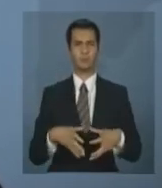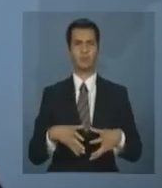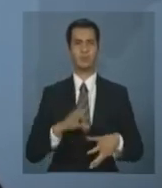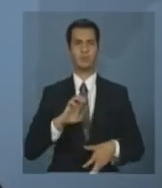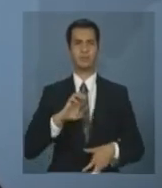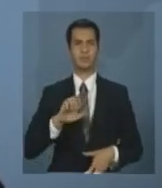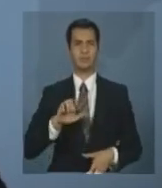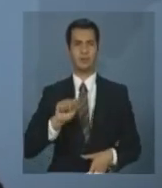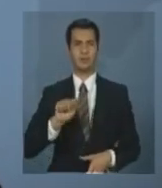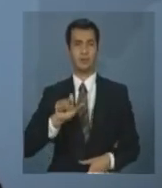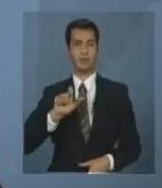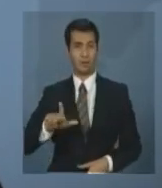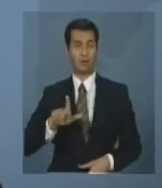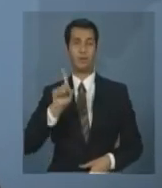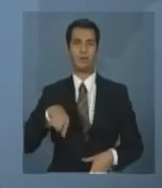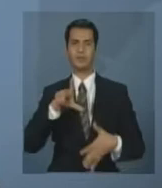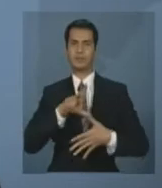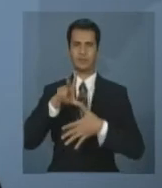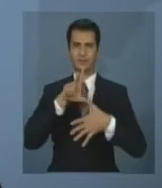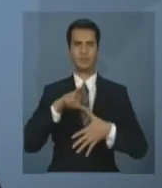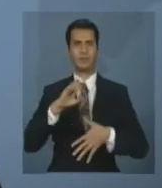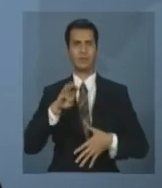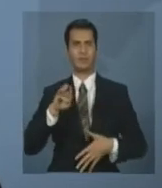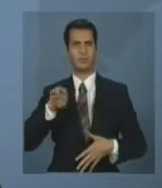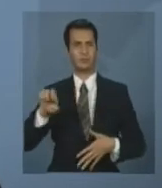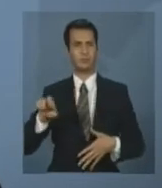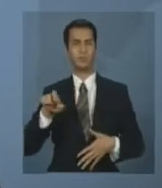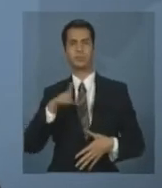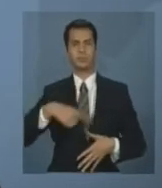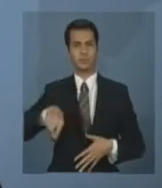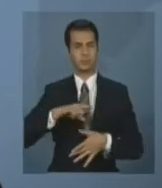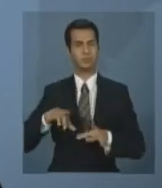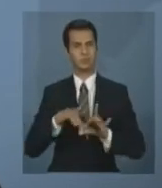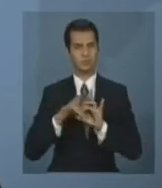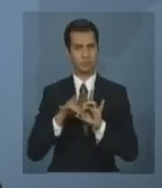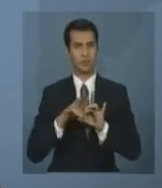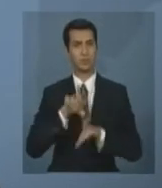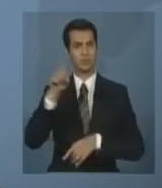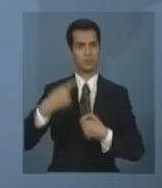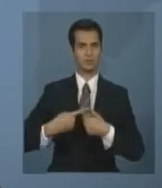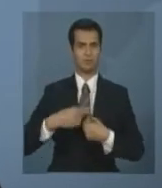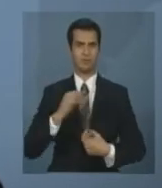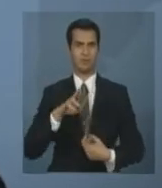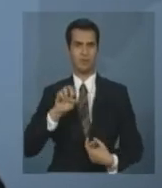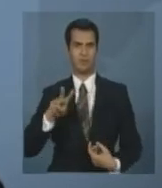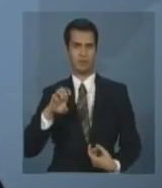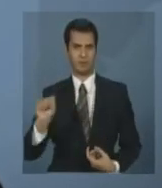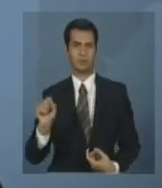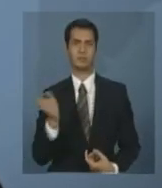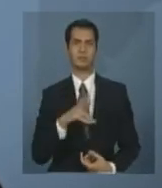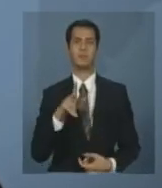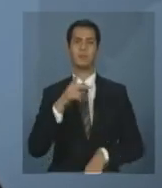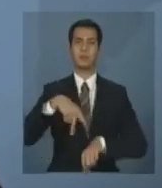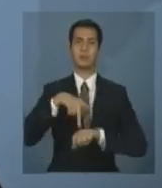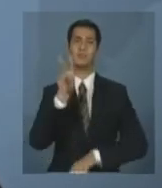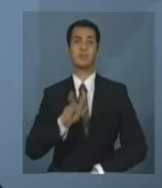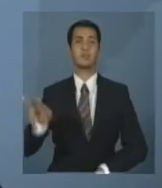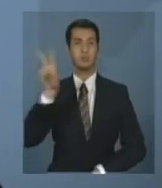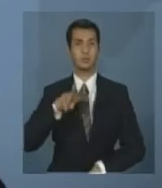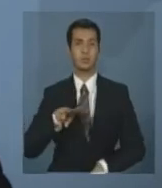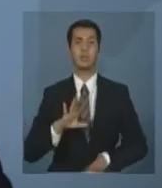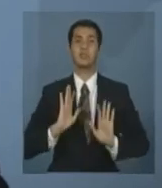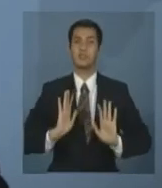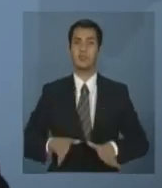Latina e do Caribe sobre Integração e Desenvolvimento, o CAUC, em Caracas, na Venezuela. Esta terceira edição do